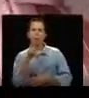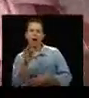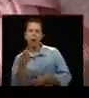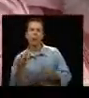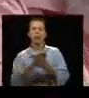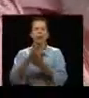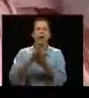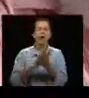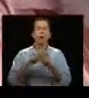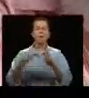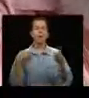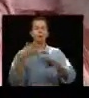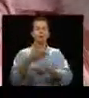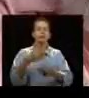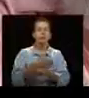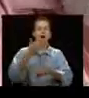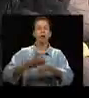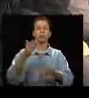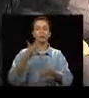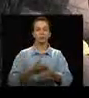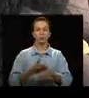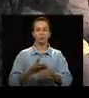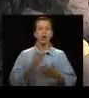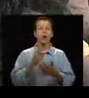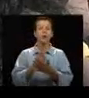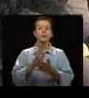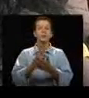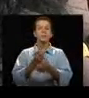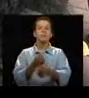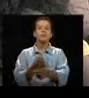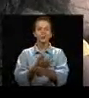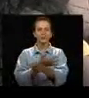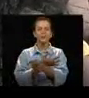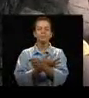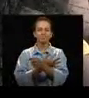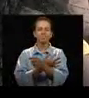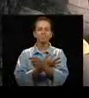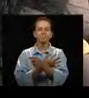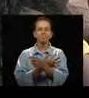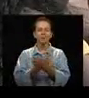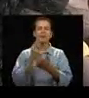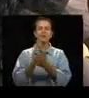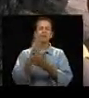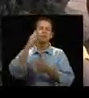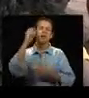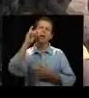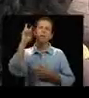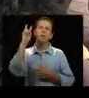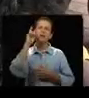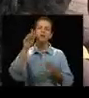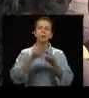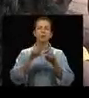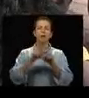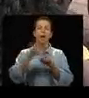Freire, contra mim, contra quem participou dessa atividade. E eu sempre me emociono e fico me